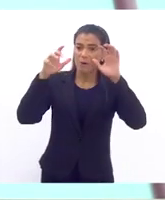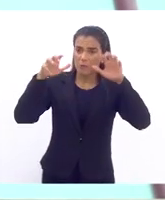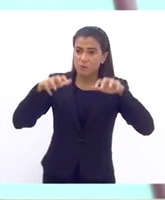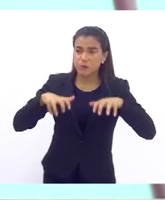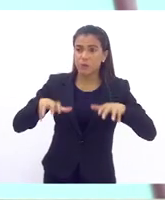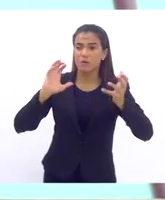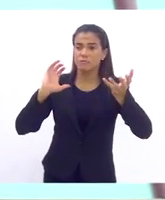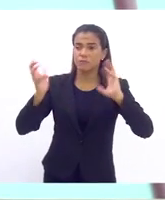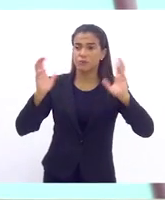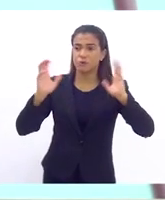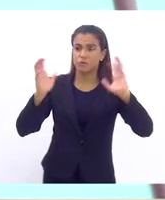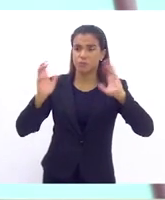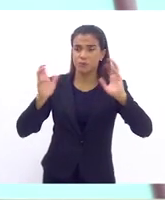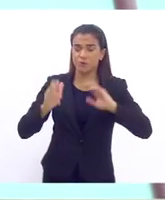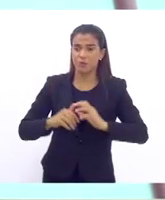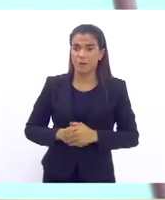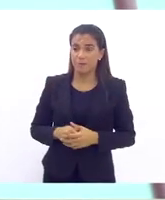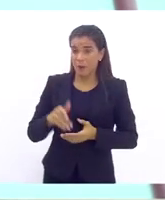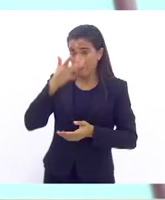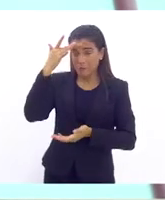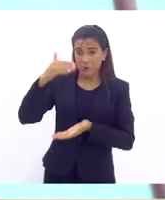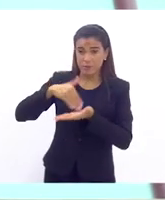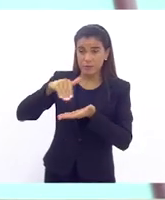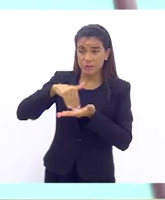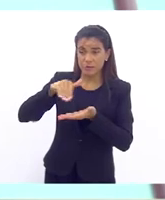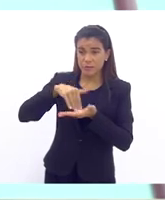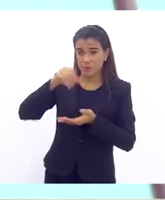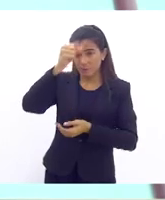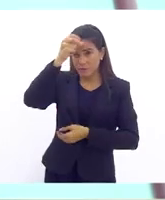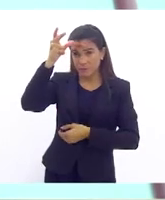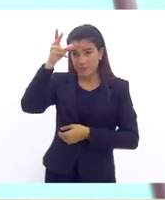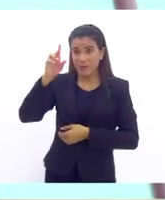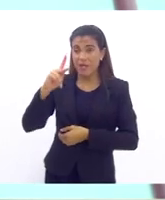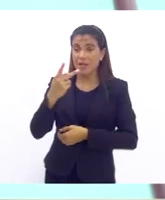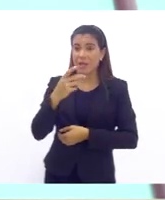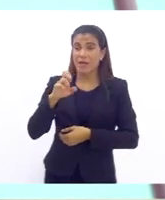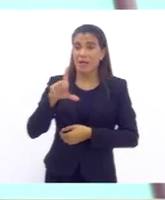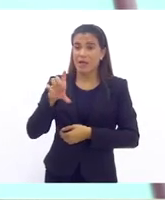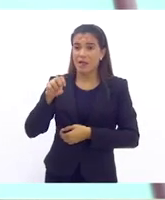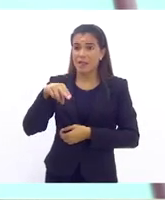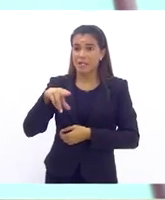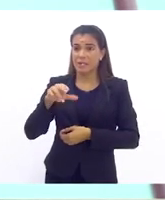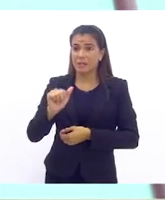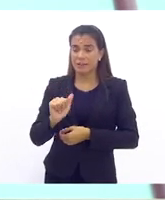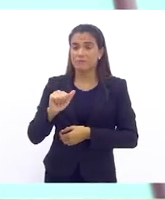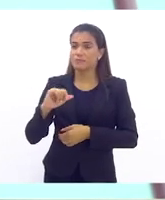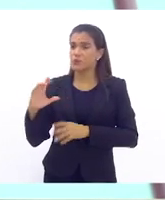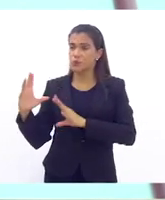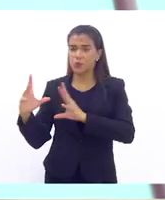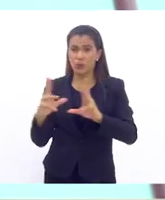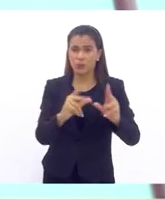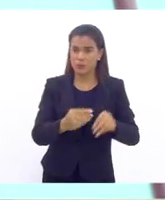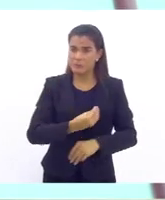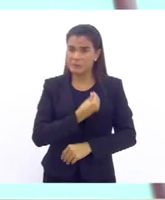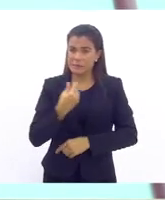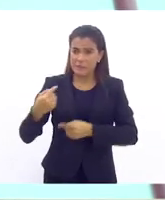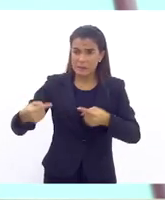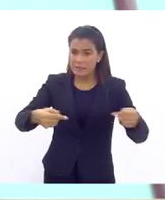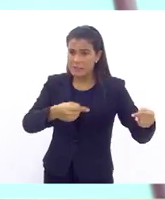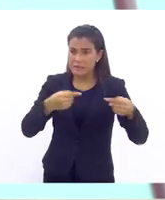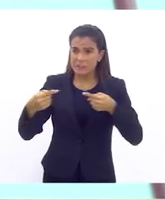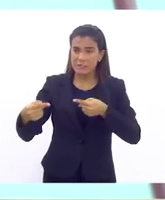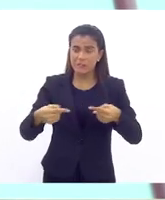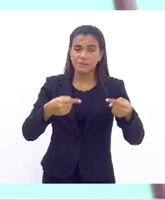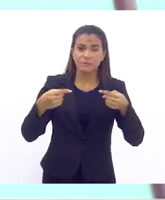Marcos aqui Meire o pessoal da secretaria municipais lelena então estão aqui todos eles participam dessa discussões conosco